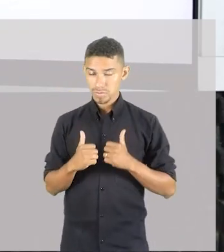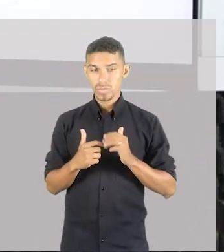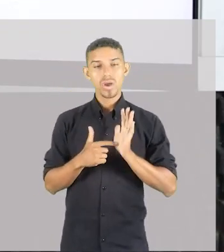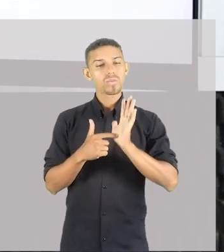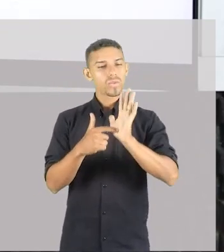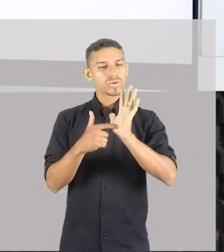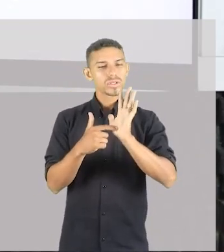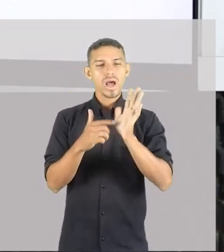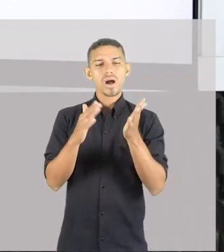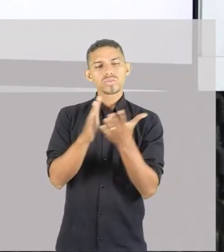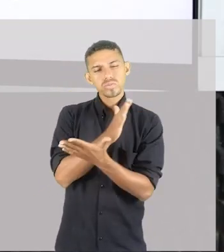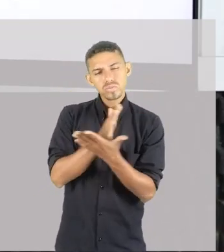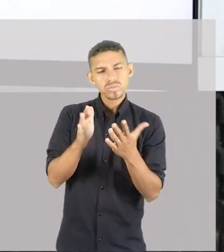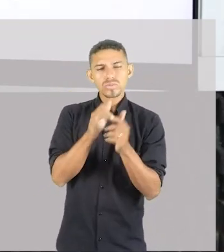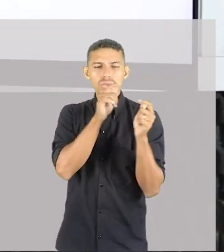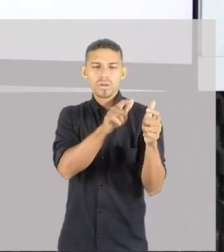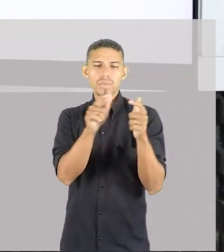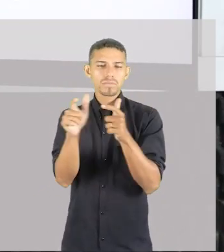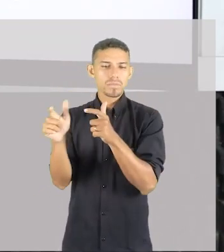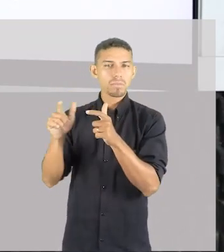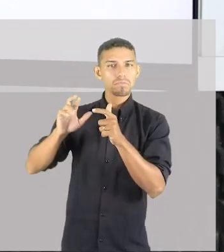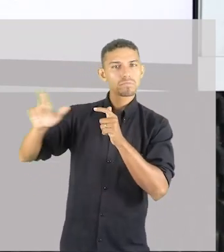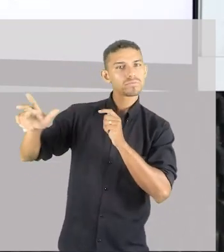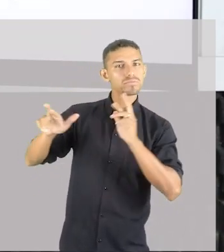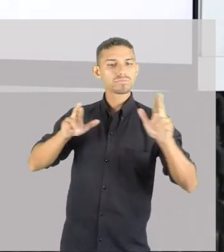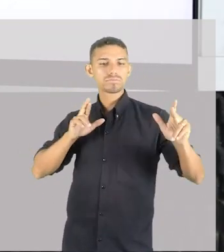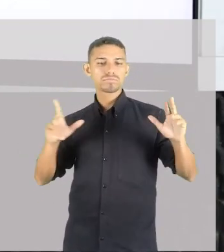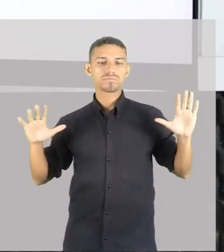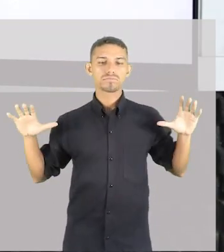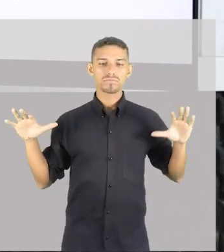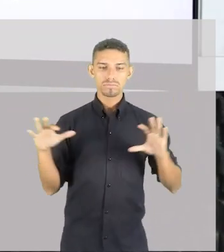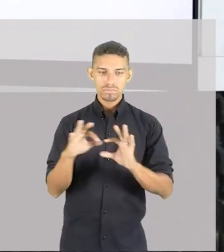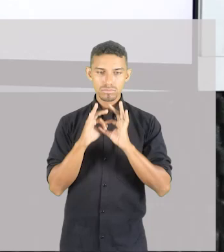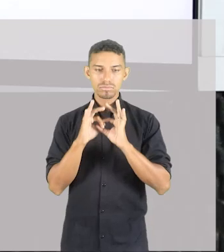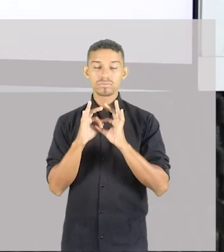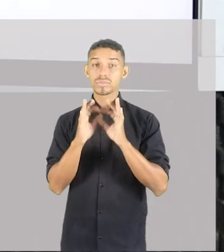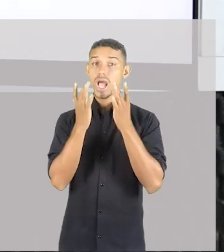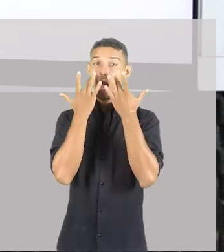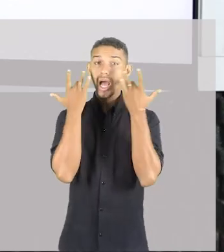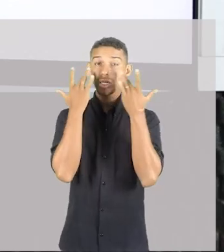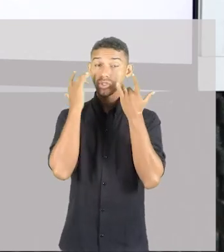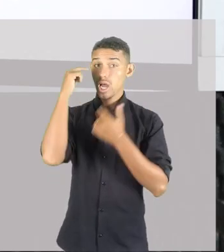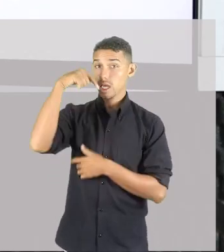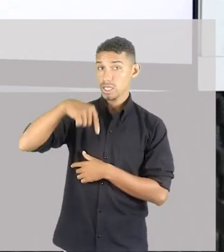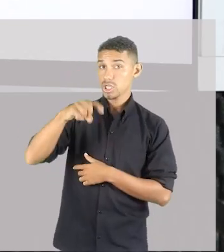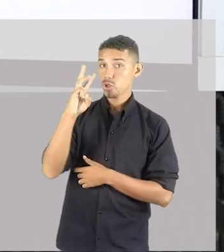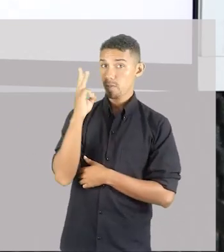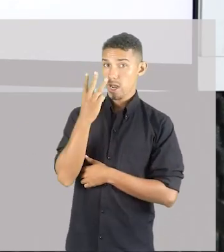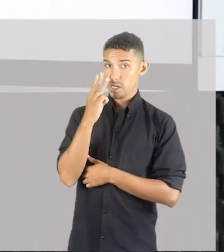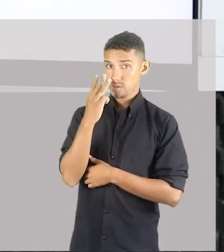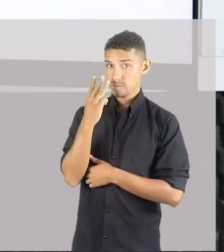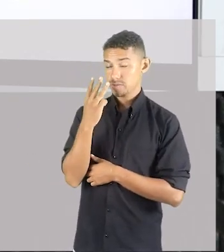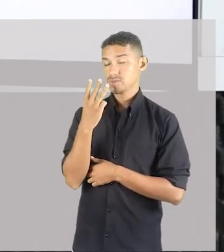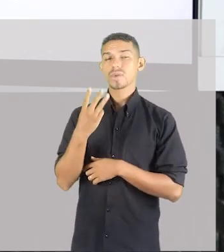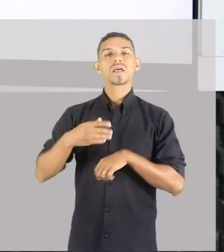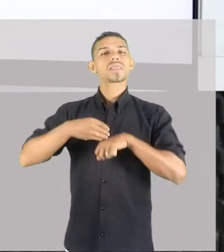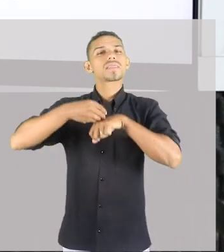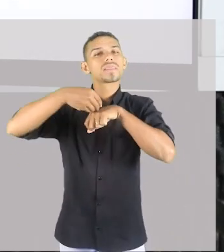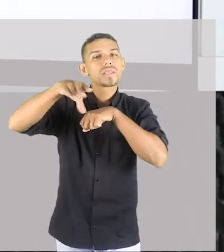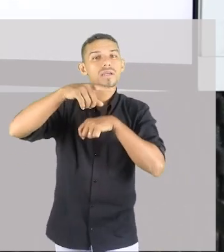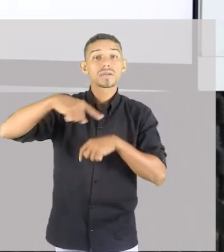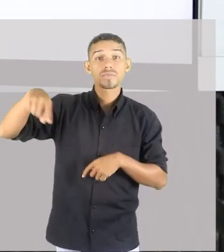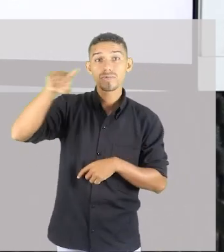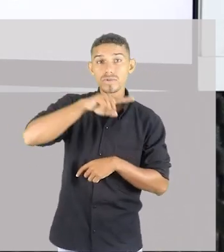alguns locais que fazem essa difusão, veiculação e apreciação da arte aqui no Maranhão. Então fica a dica para